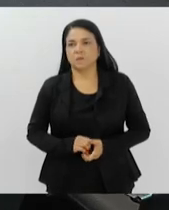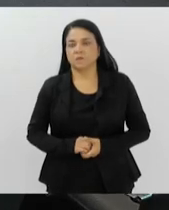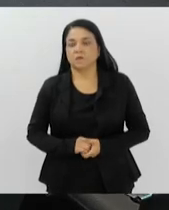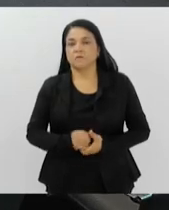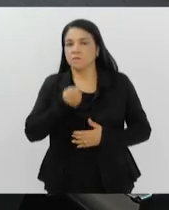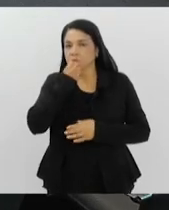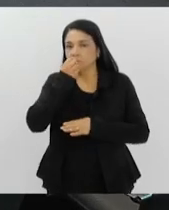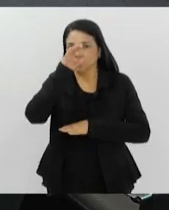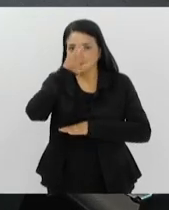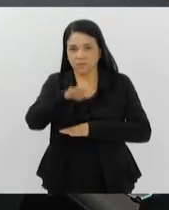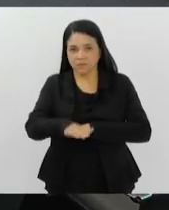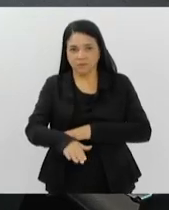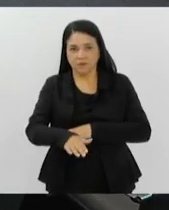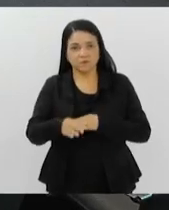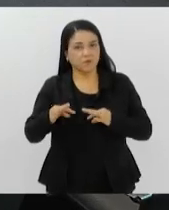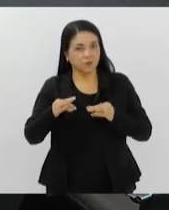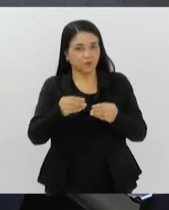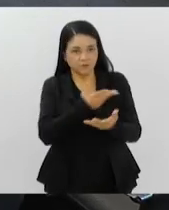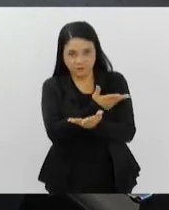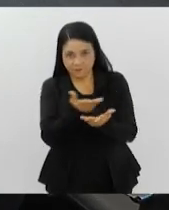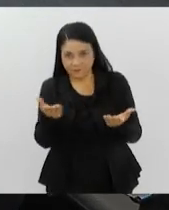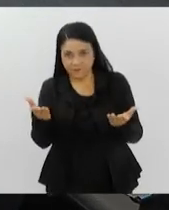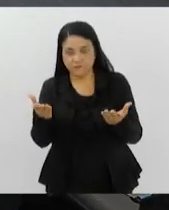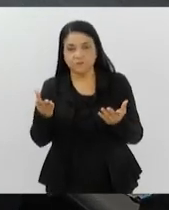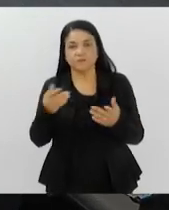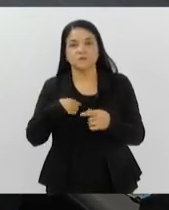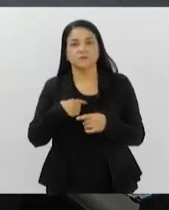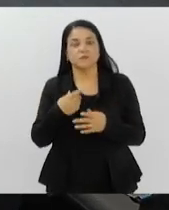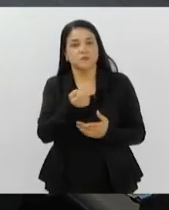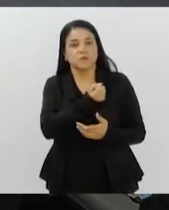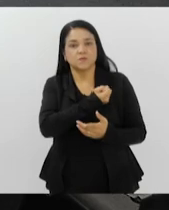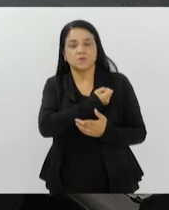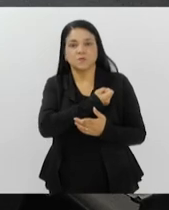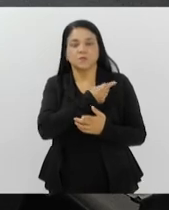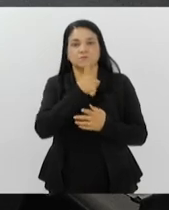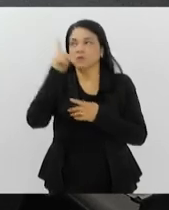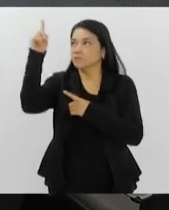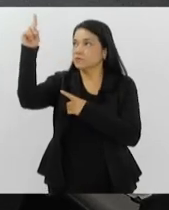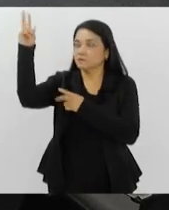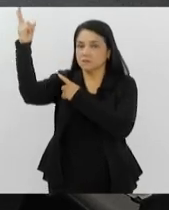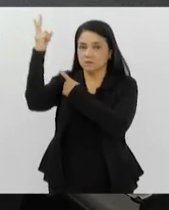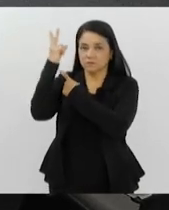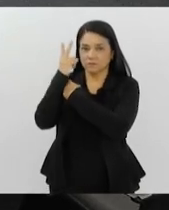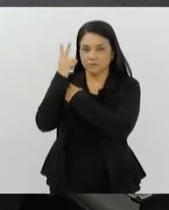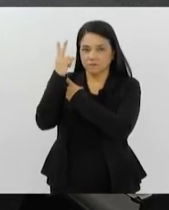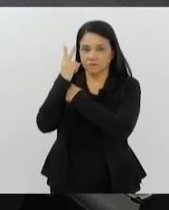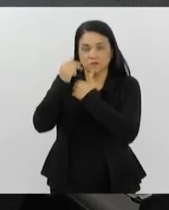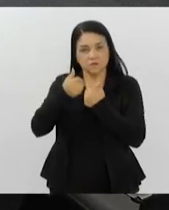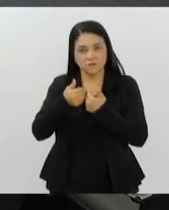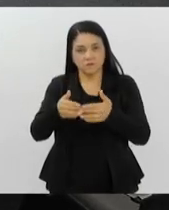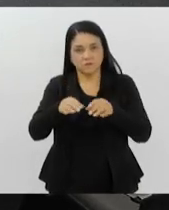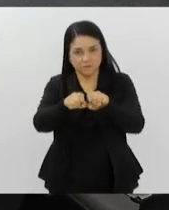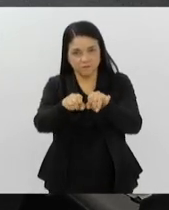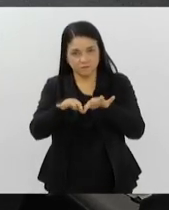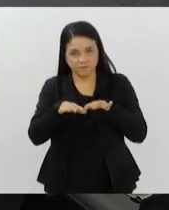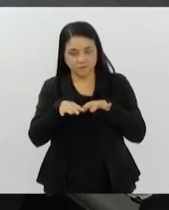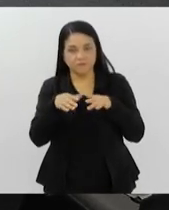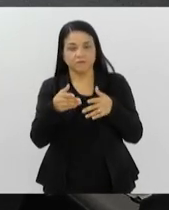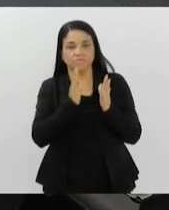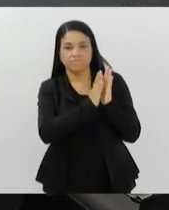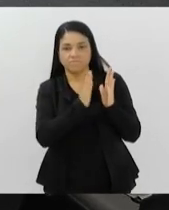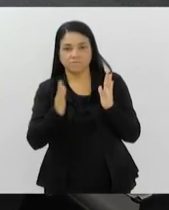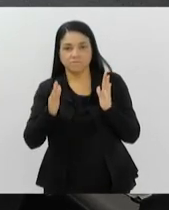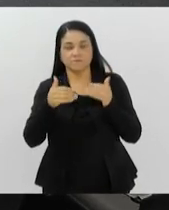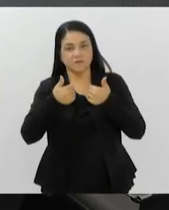Boa tarde a todos e todas. Havendo número legal e sob a proteção de Deus, iniciamos os nossos trabalhos.